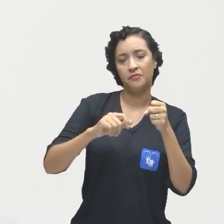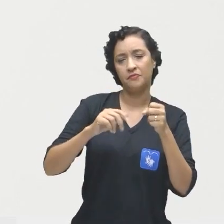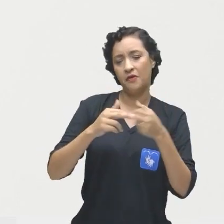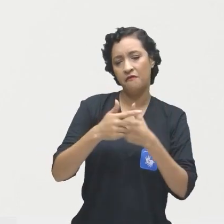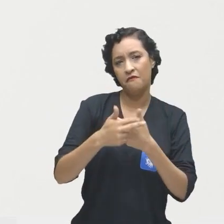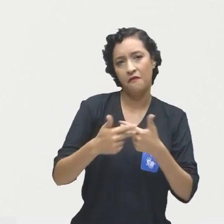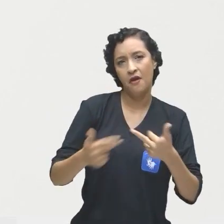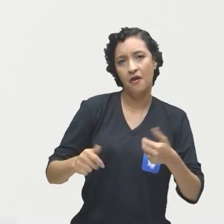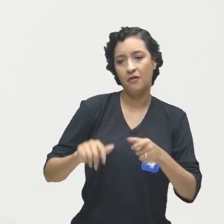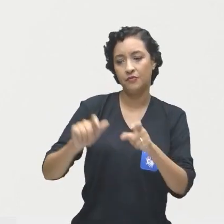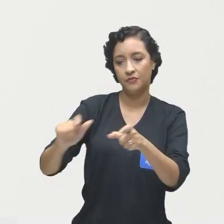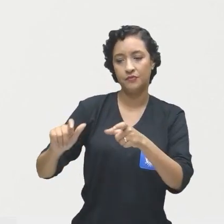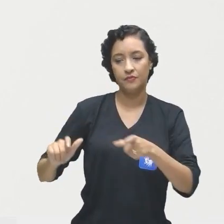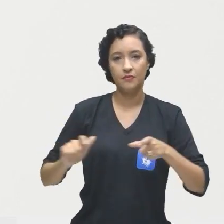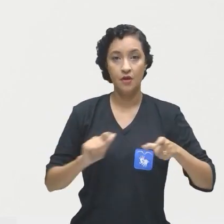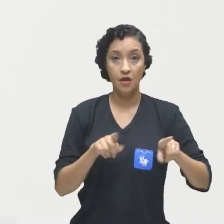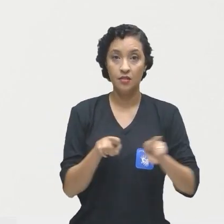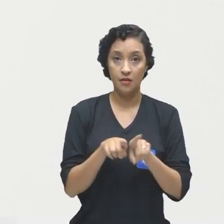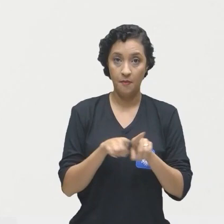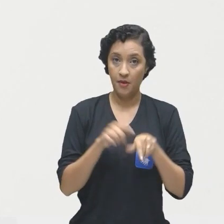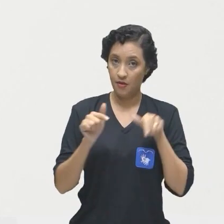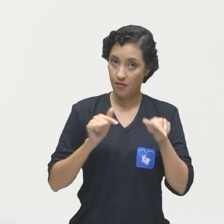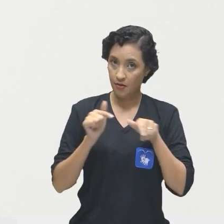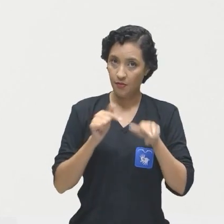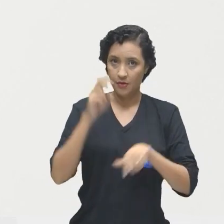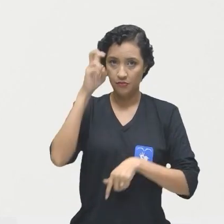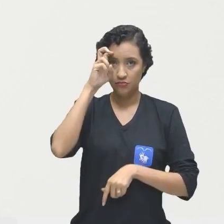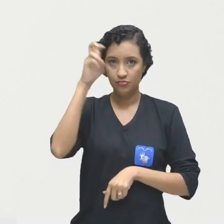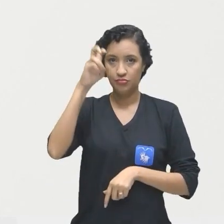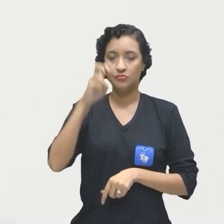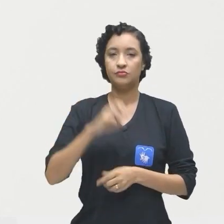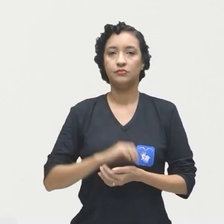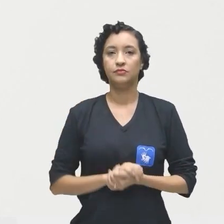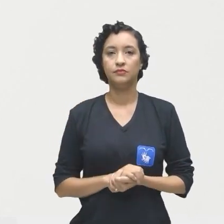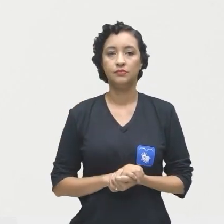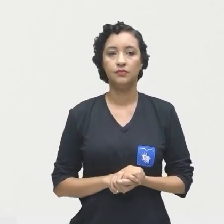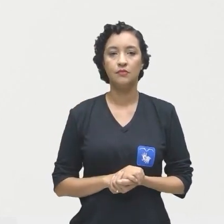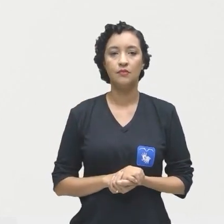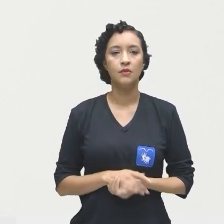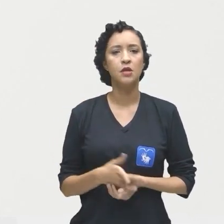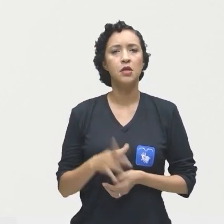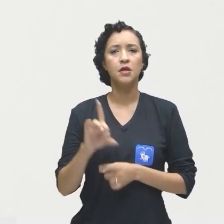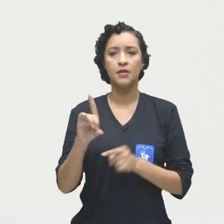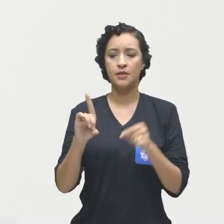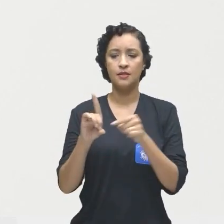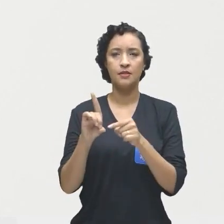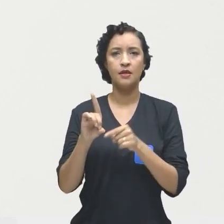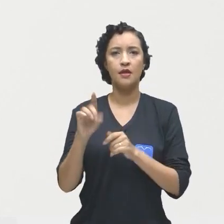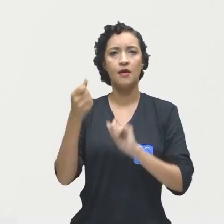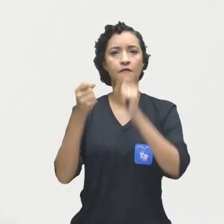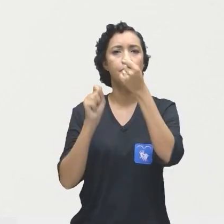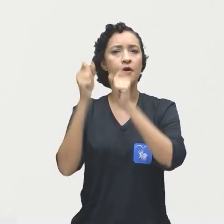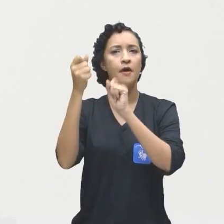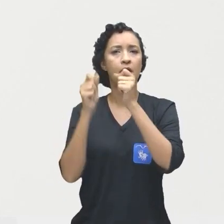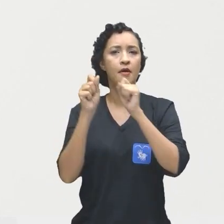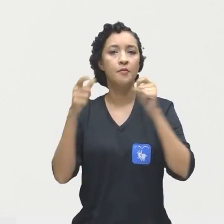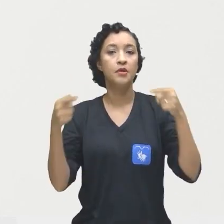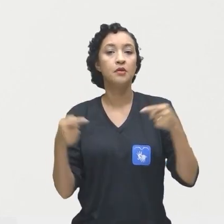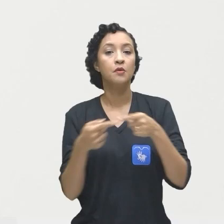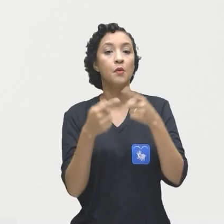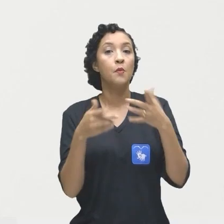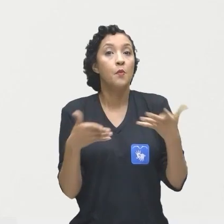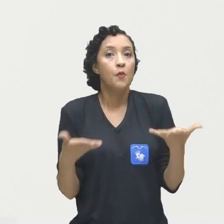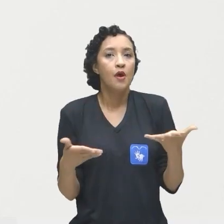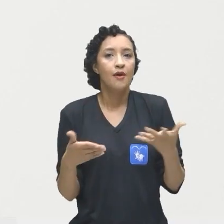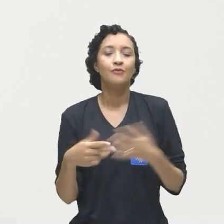trabalho intelectual. E a fábrica, professora? A fábrica é o quê? Qual é o recurso? É um